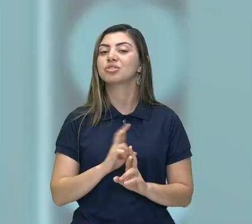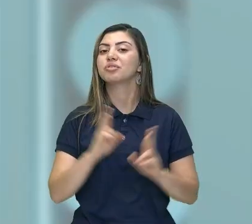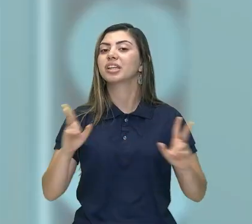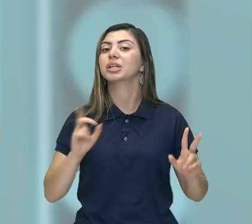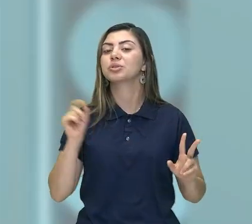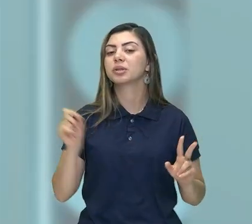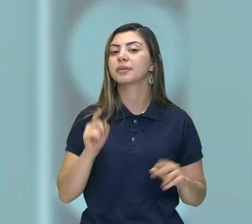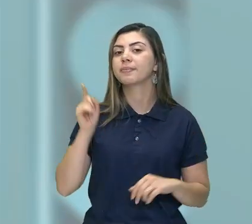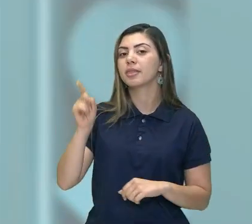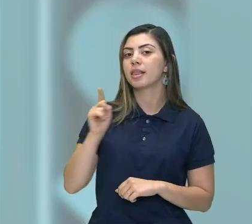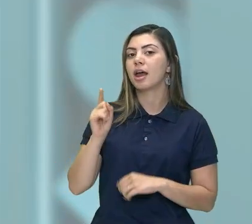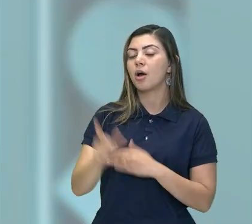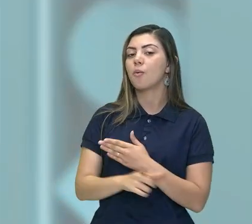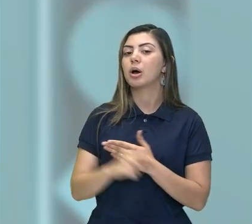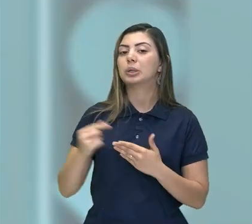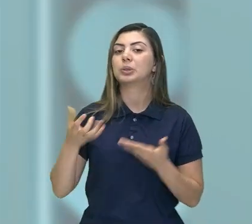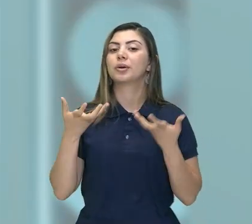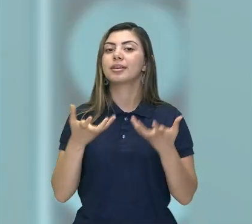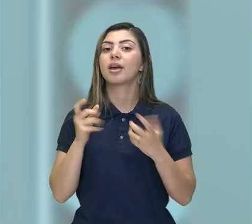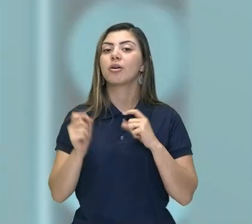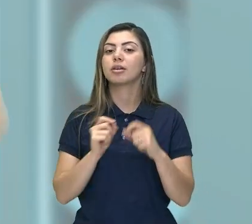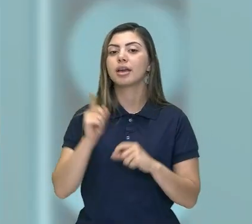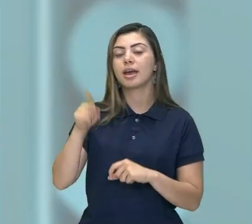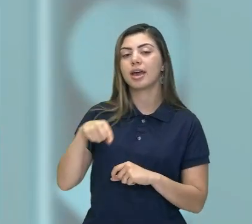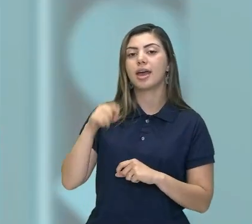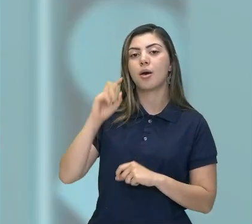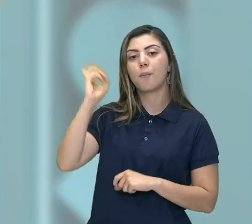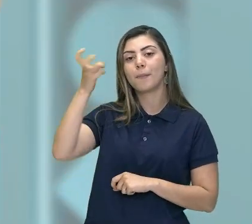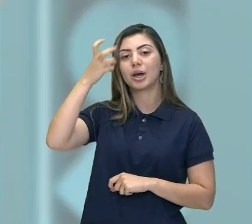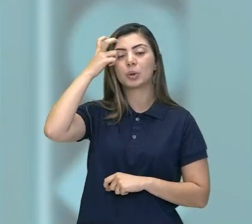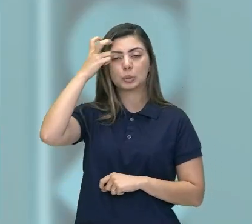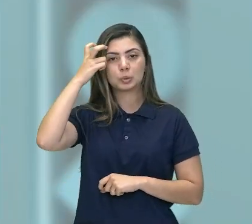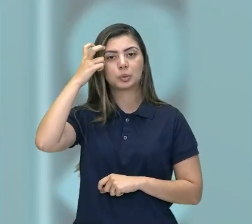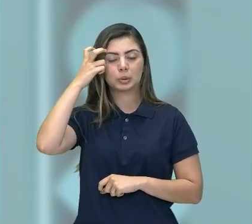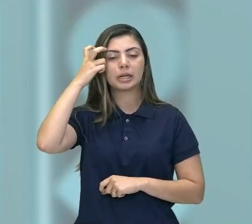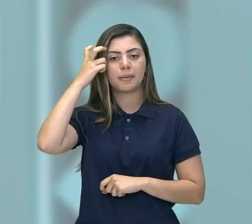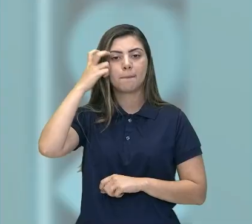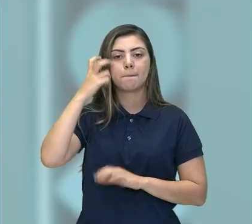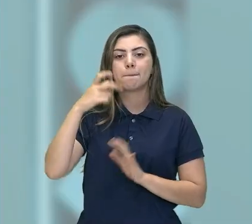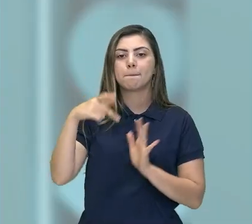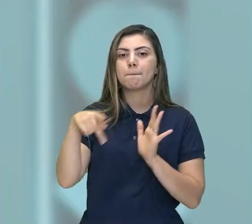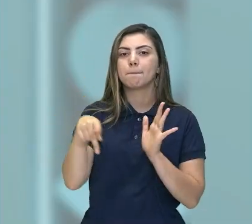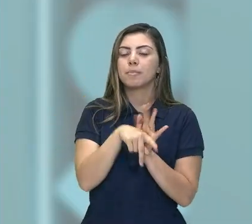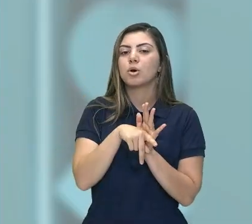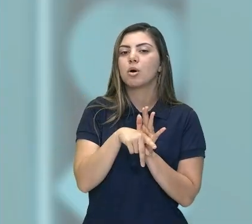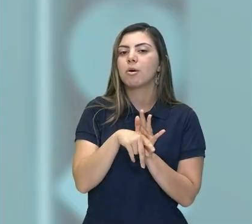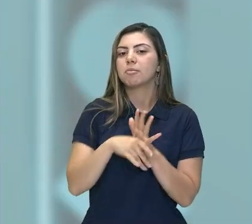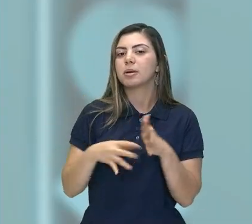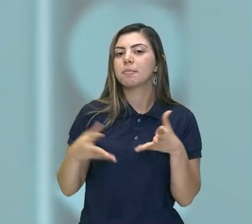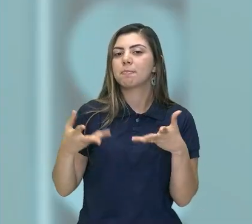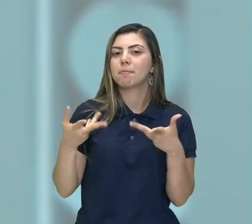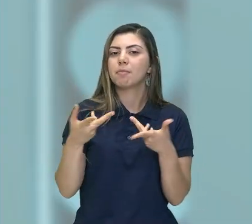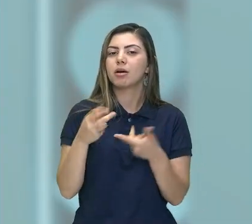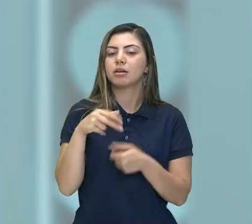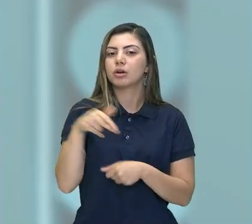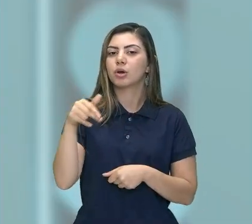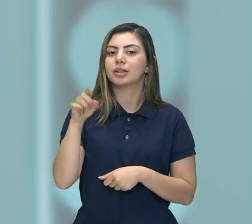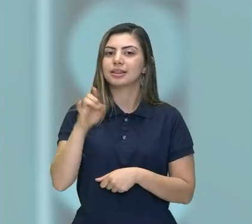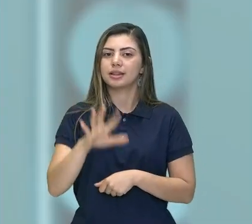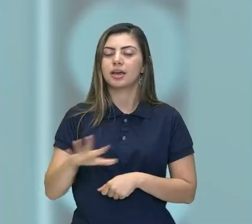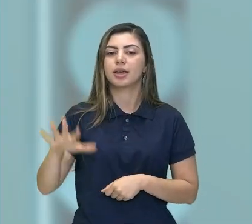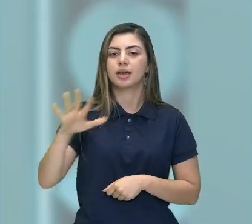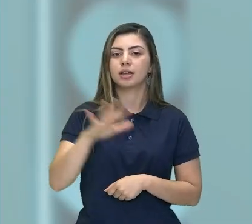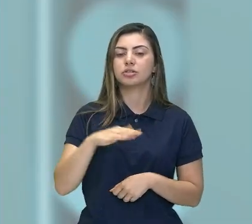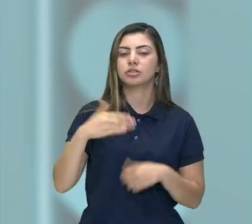ele vai querer trazer uma cultura erudita, digamos assim, refinada, requintada, a partir